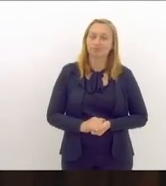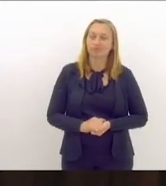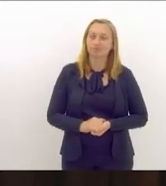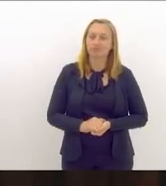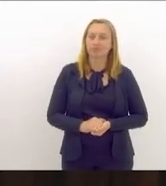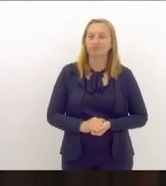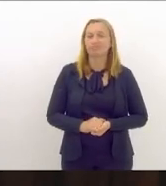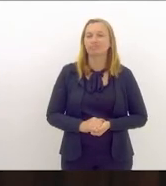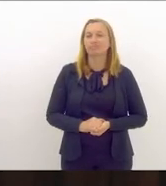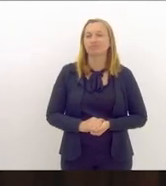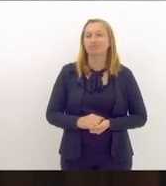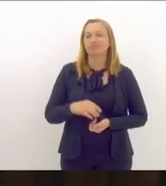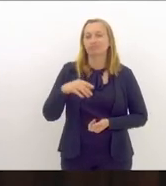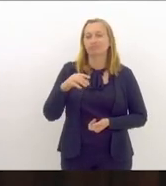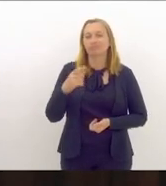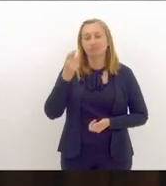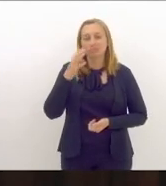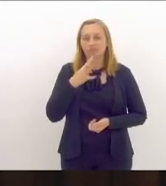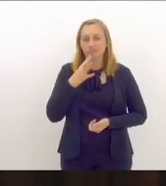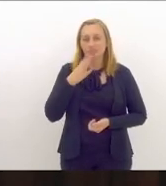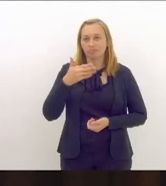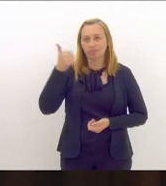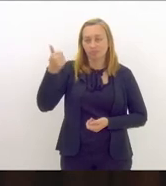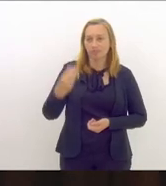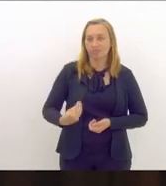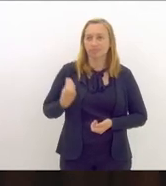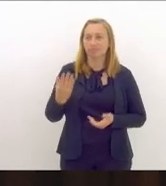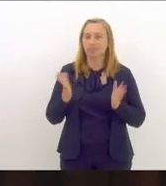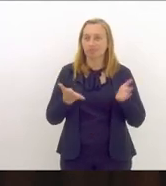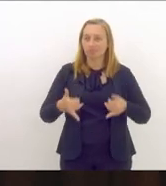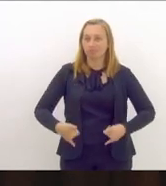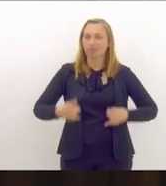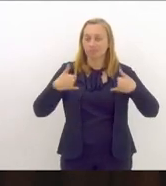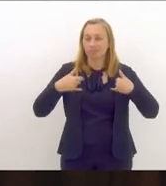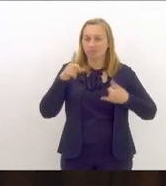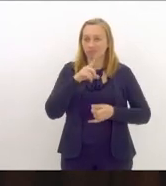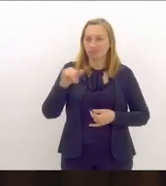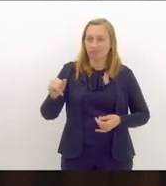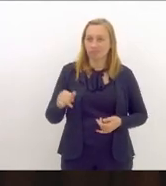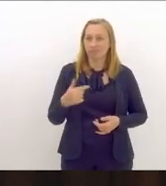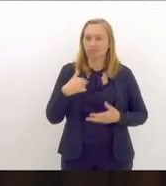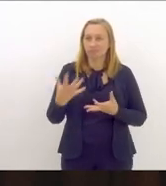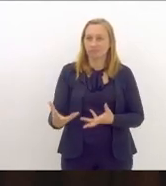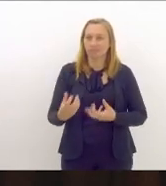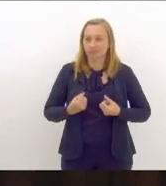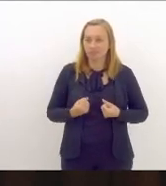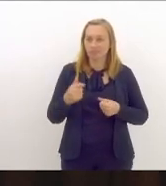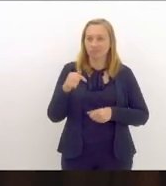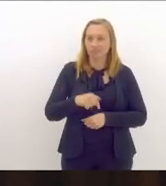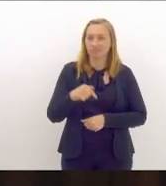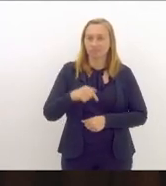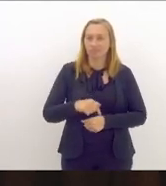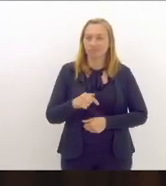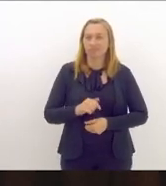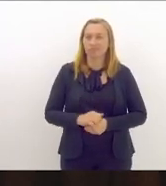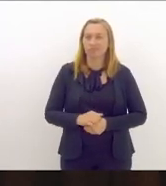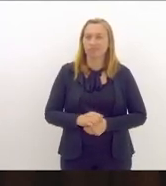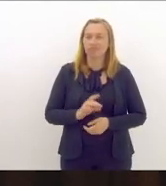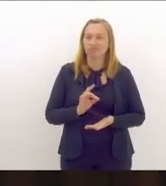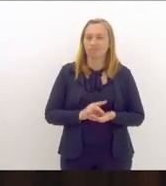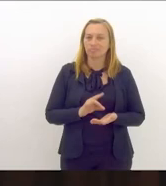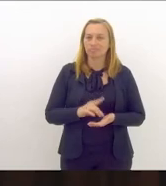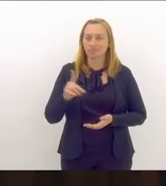maduro, conhecendo um pouquinho a vida. Hoje foi um dia de emoção. Hoje eu recebi aqui, na verdade,